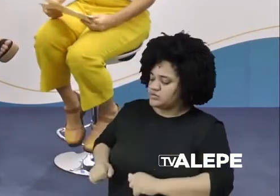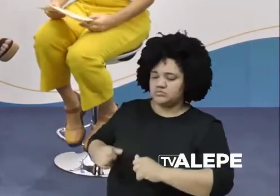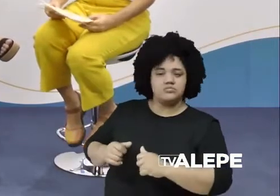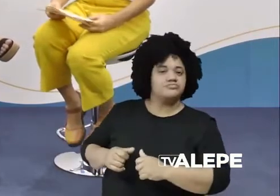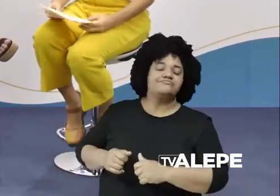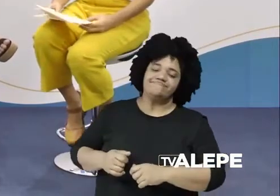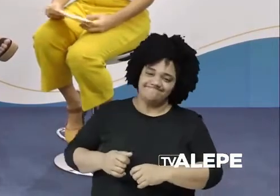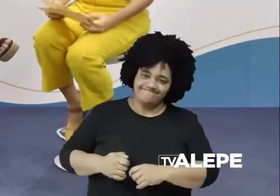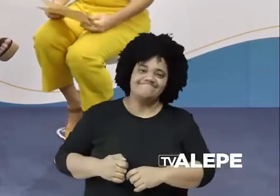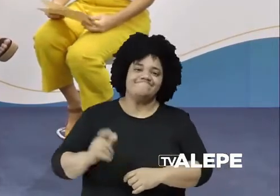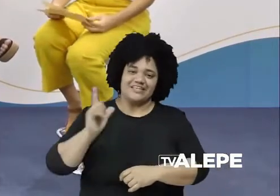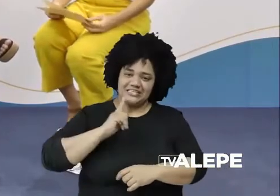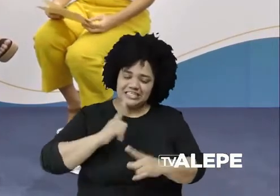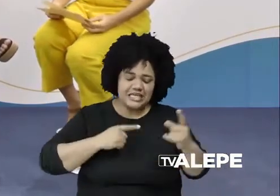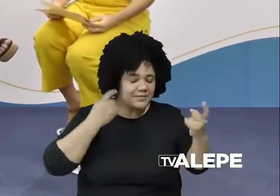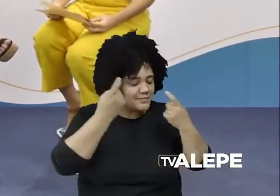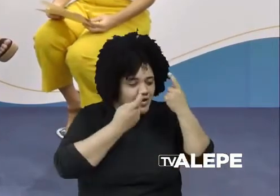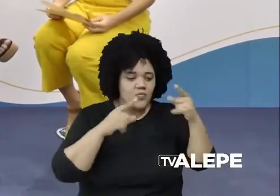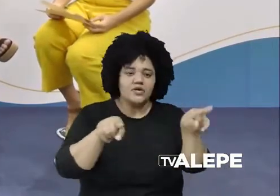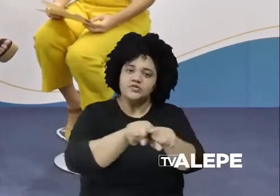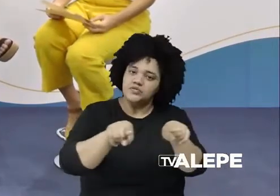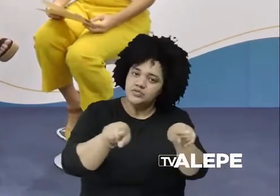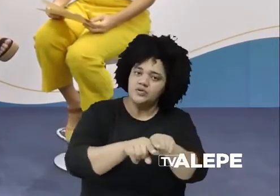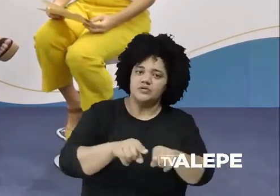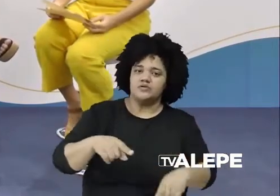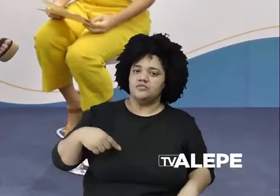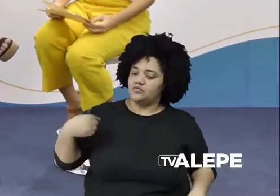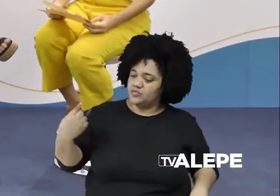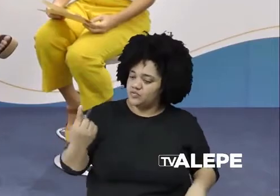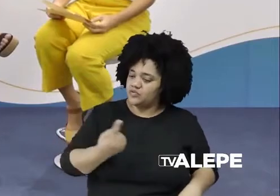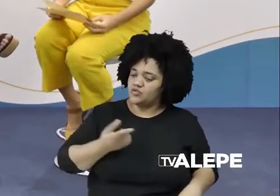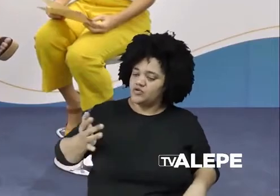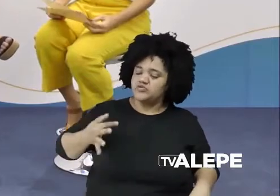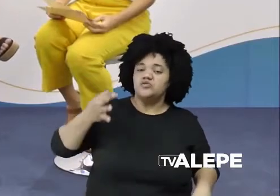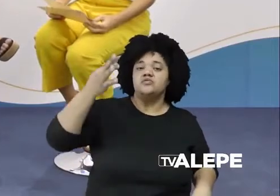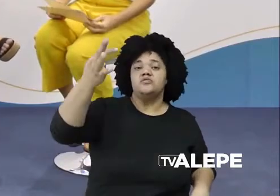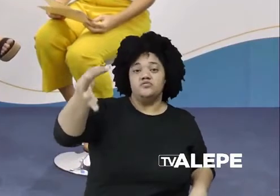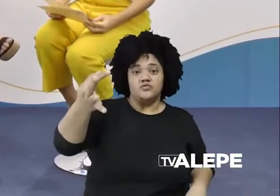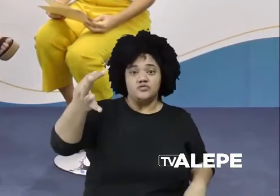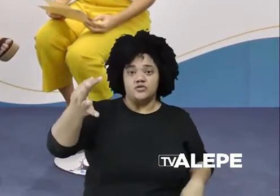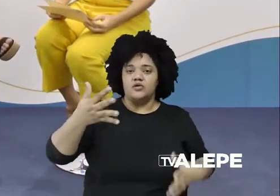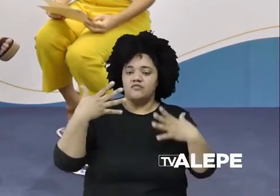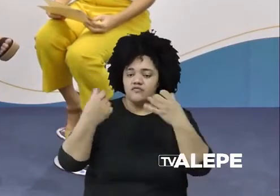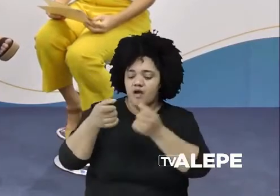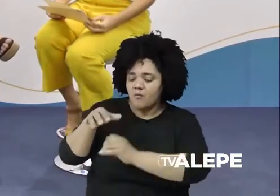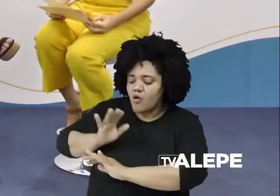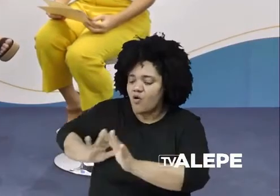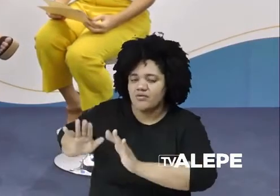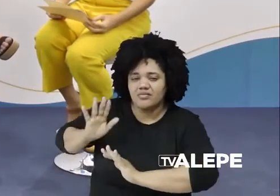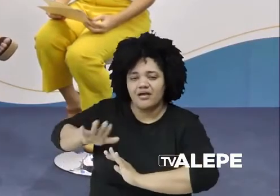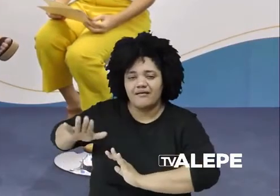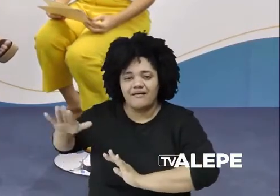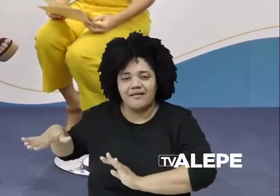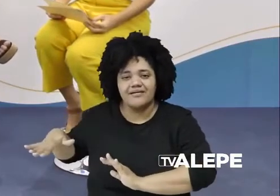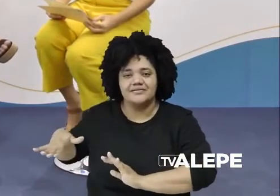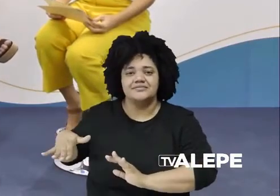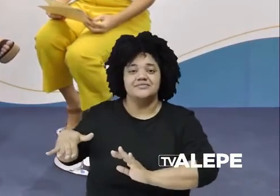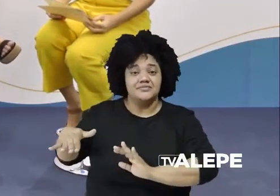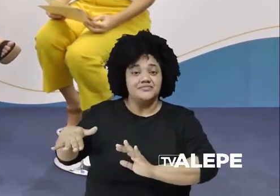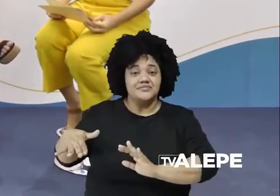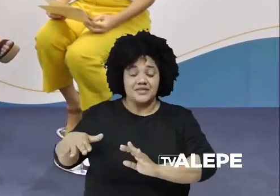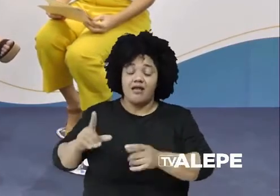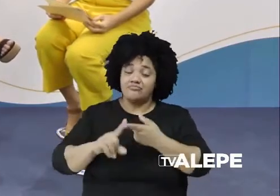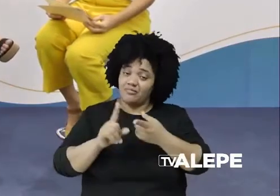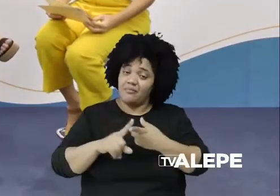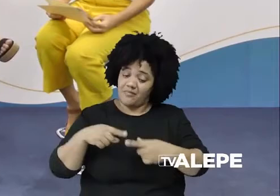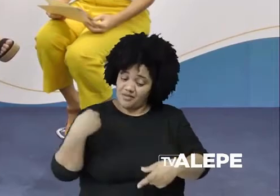mas hoje a gente tem uma maior preocupação também, porque elas são o nosso foco, é o nosso futuro. Então, assim, vamos cuidar e venham com a gente também fazer